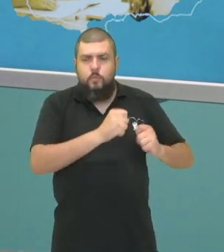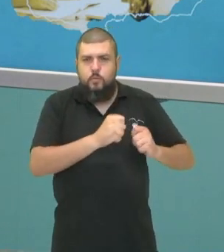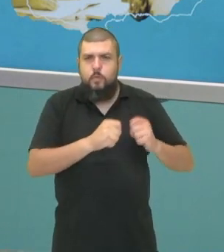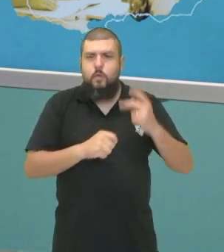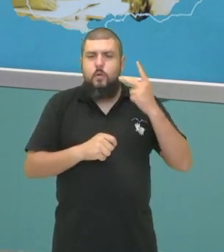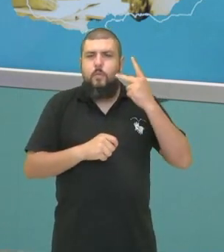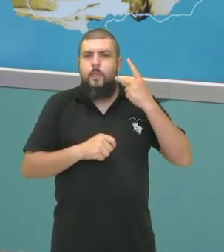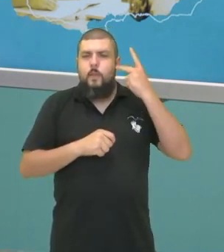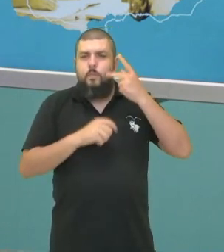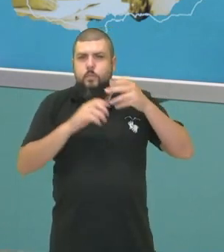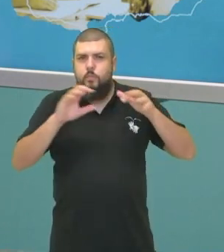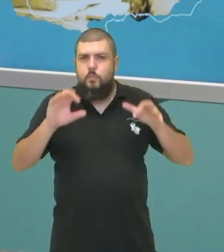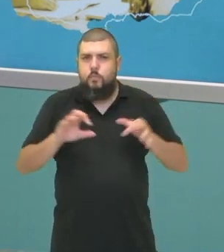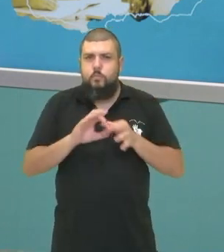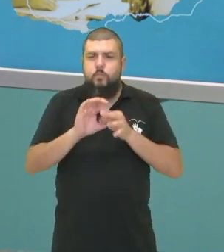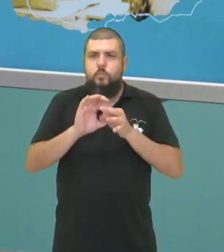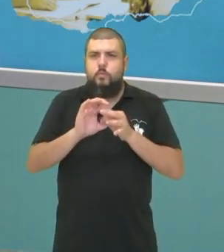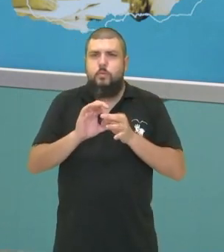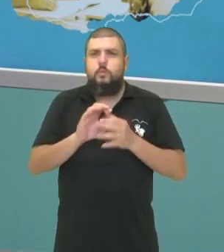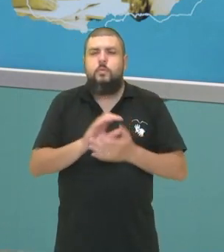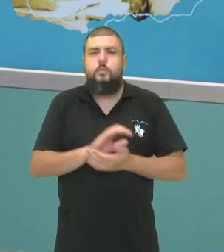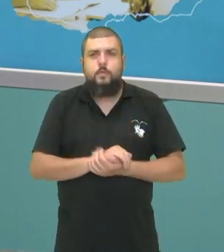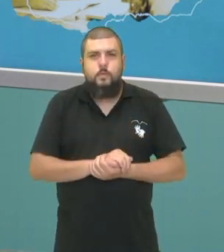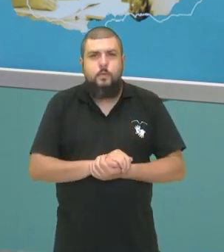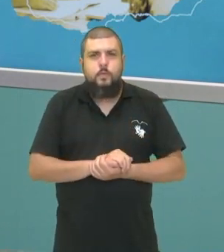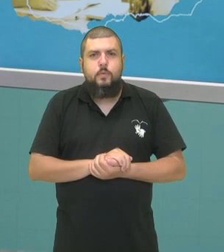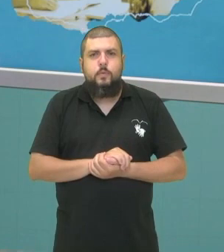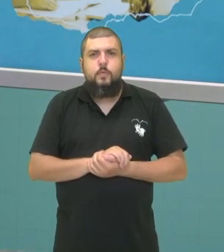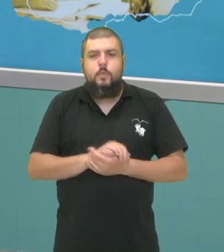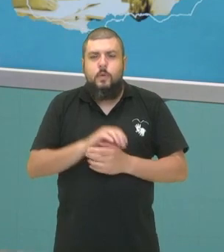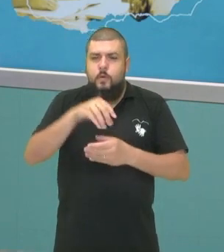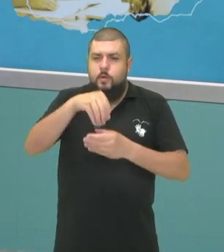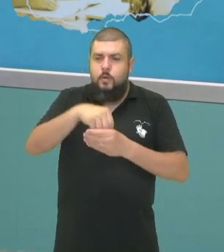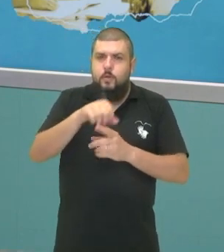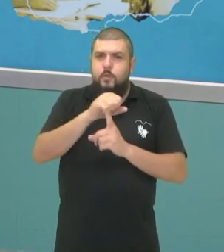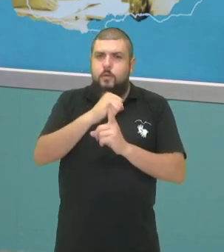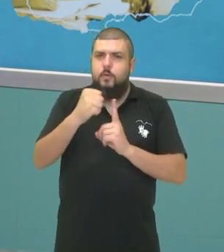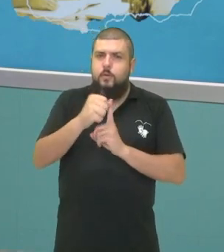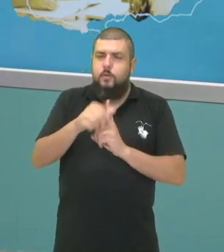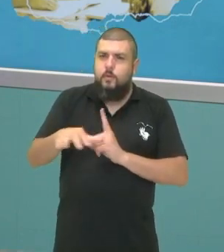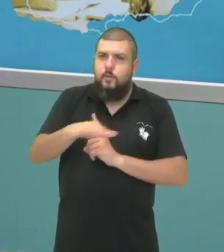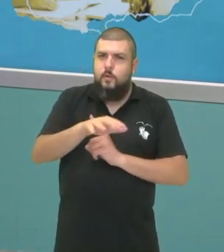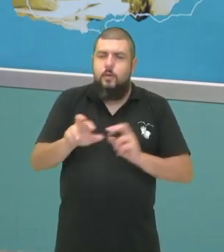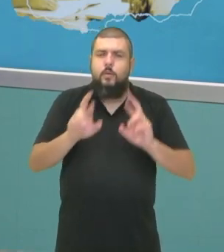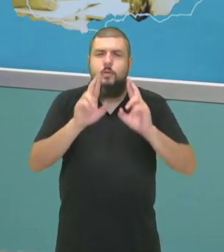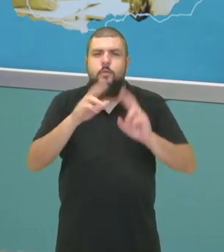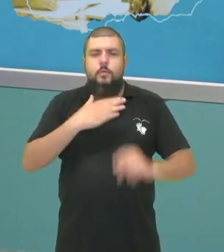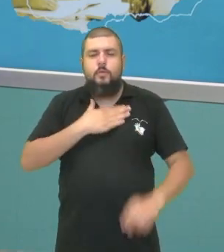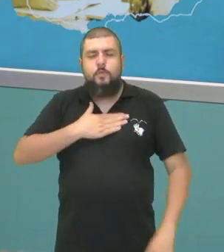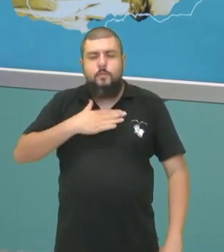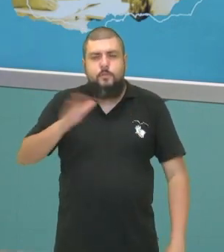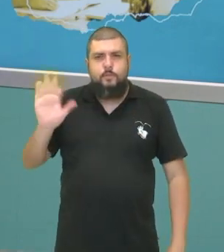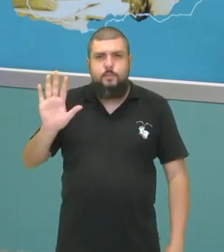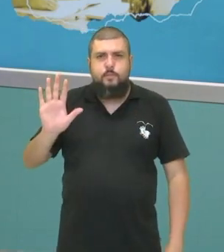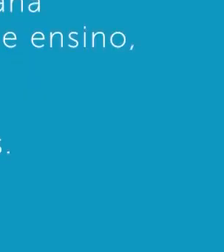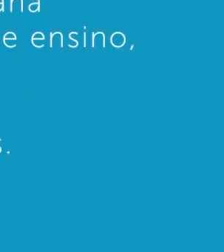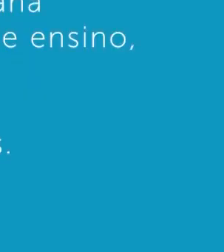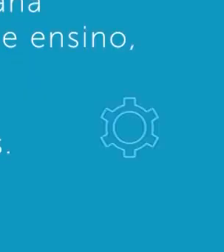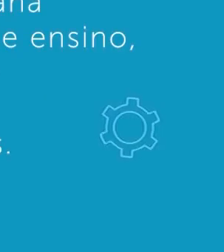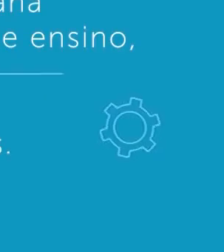né, dentro das sociedades, dentro das ideias, né, da política e da economia. Espero que vocês tenham gostado. Até breve.